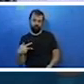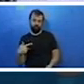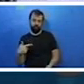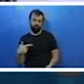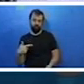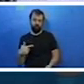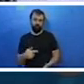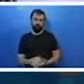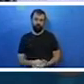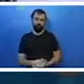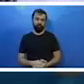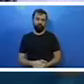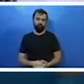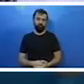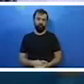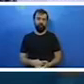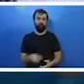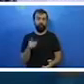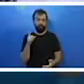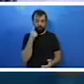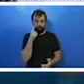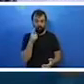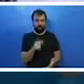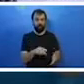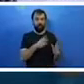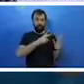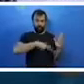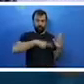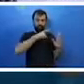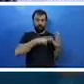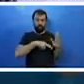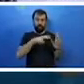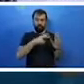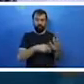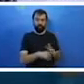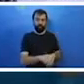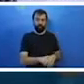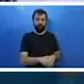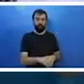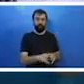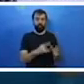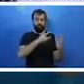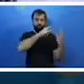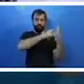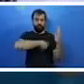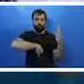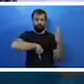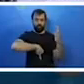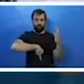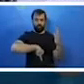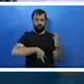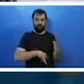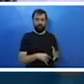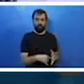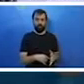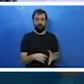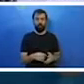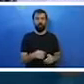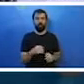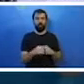desse documento, tá? Que é o documento da época da forca do Tiradentes. Olha lá o